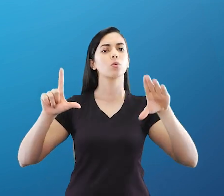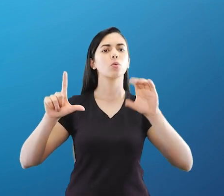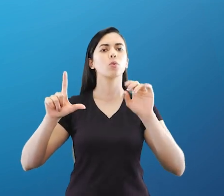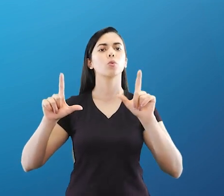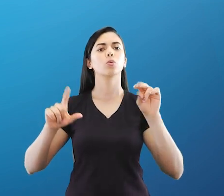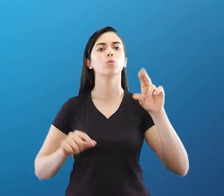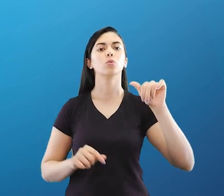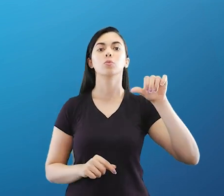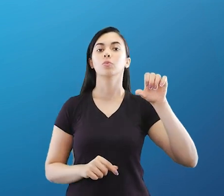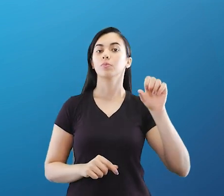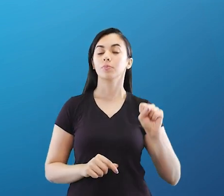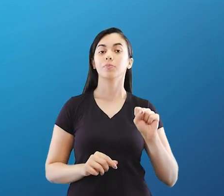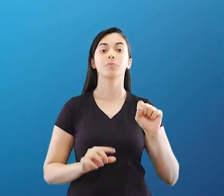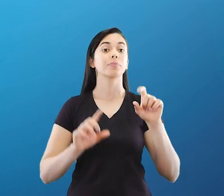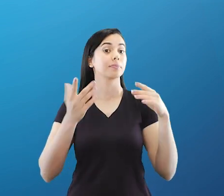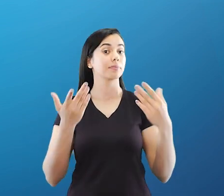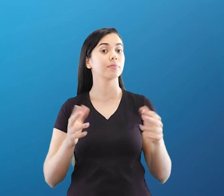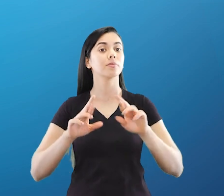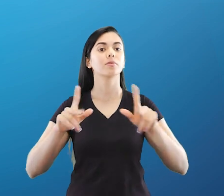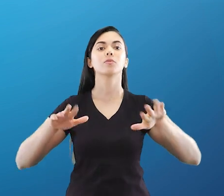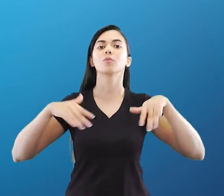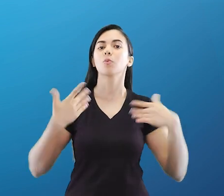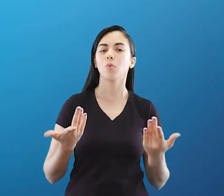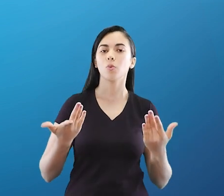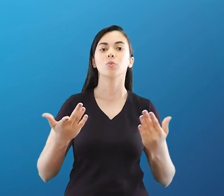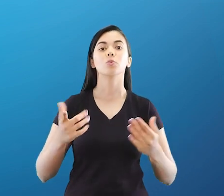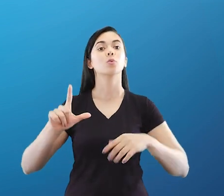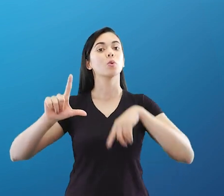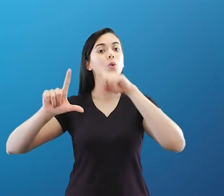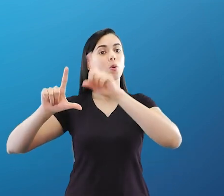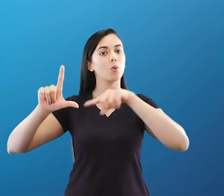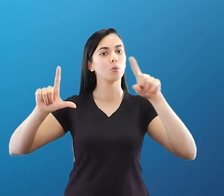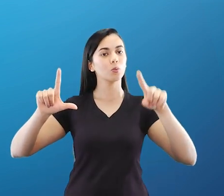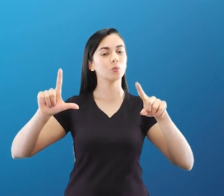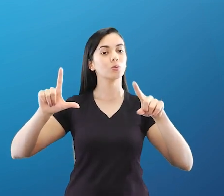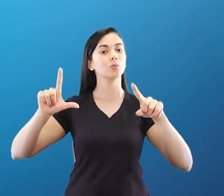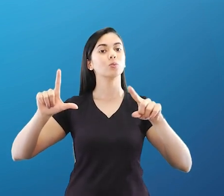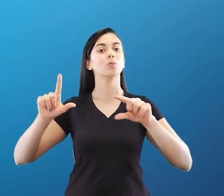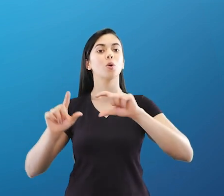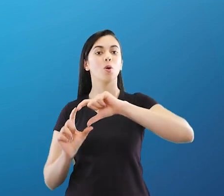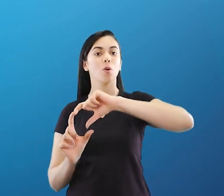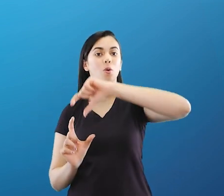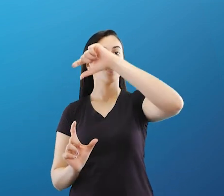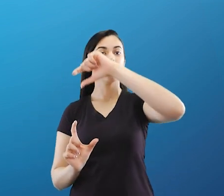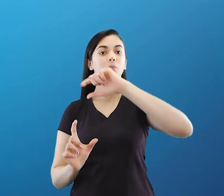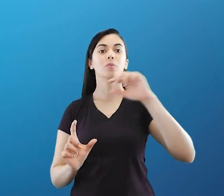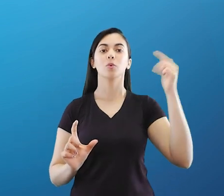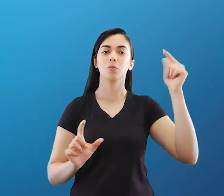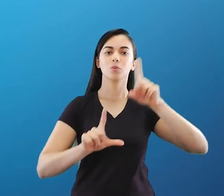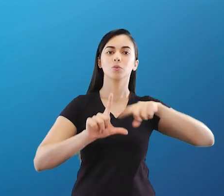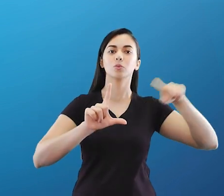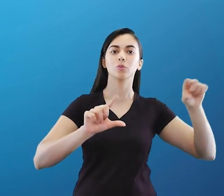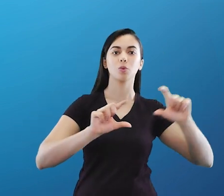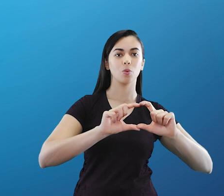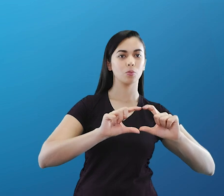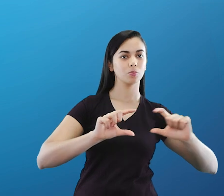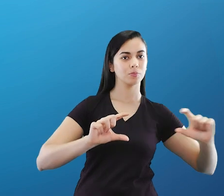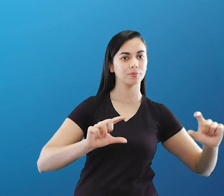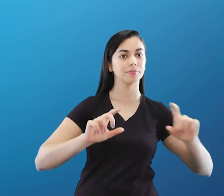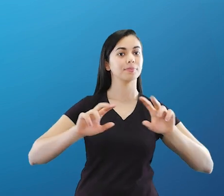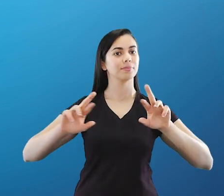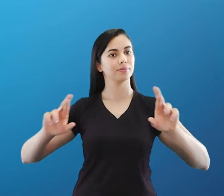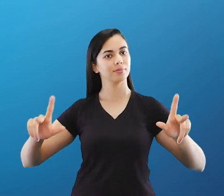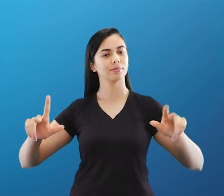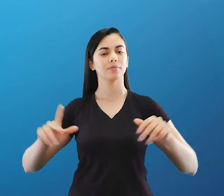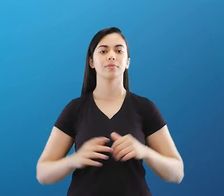que o de colunas, as barras estão na vertical e o gráfico de barras, as barras estão na horizontal.